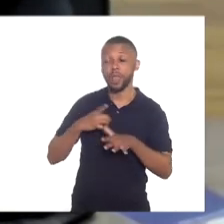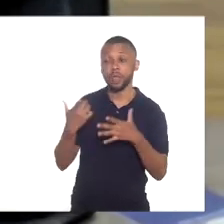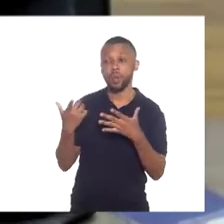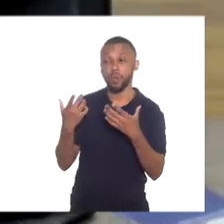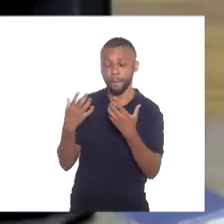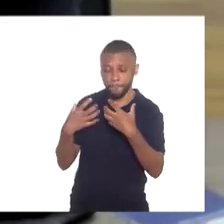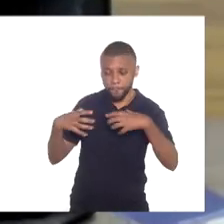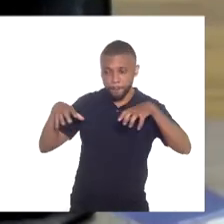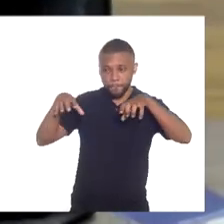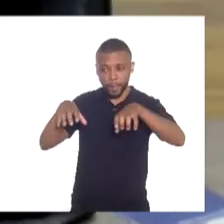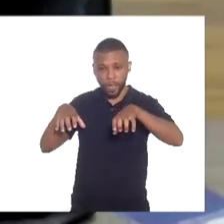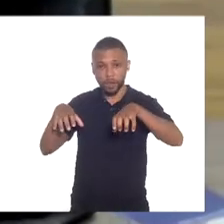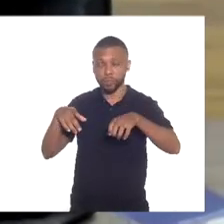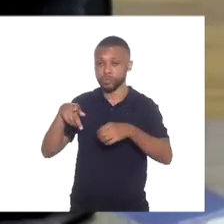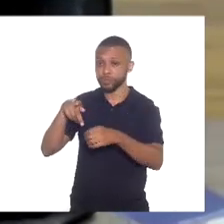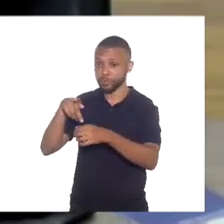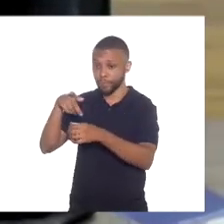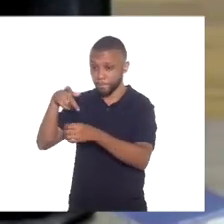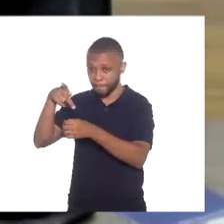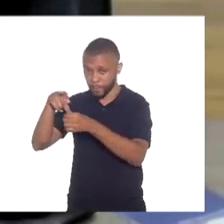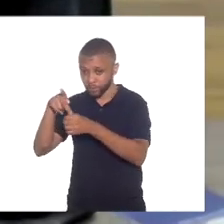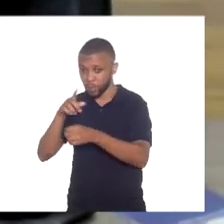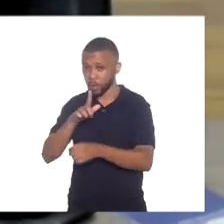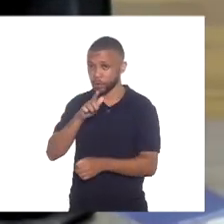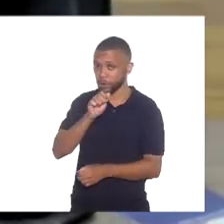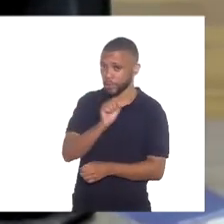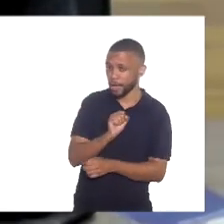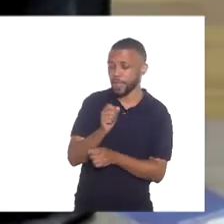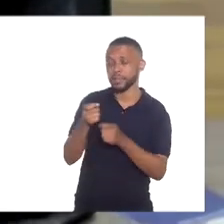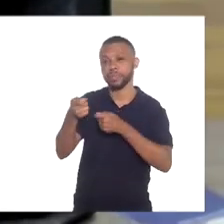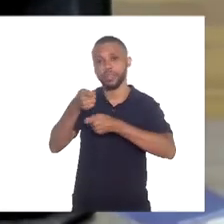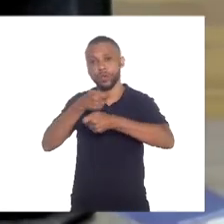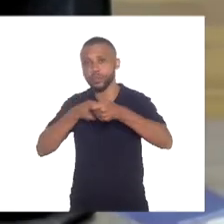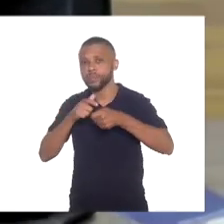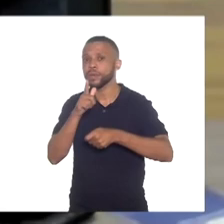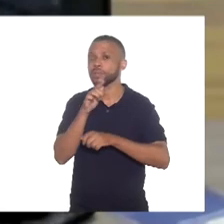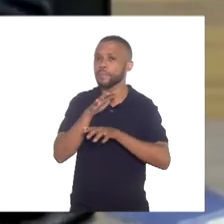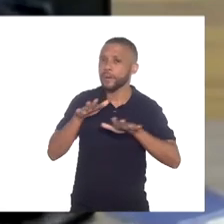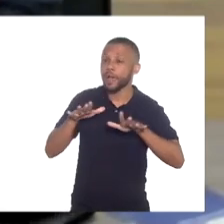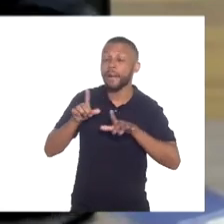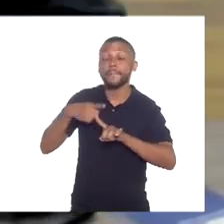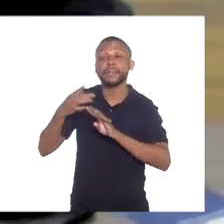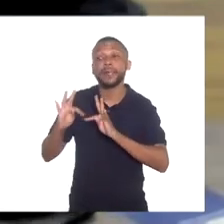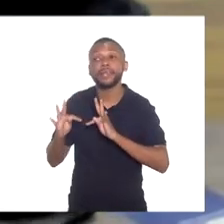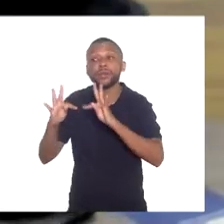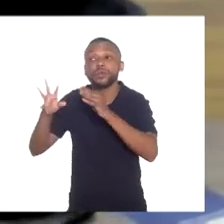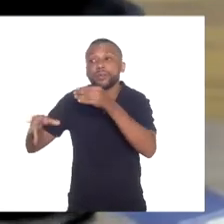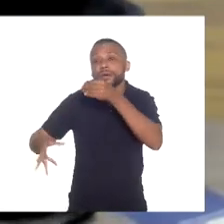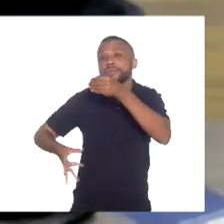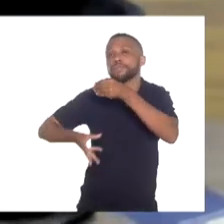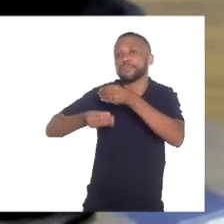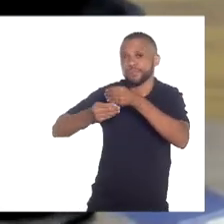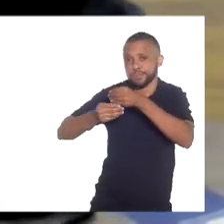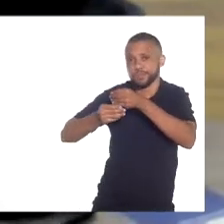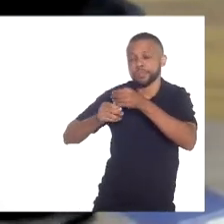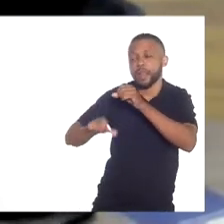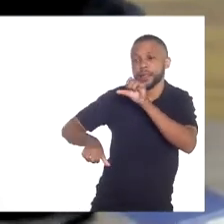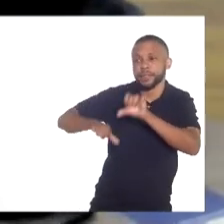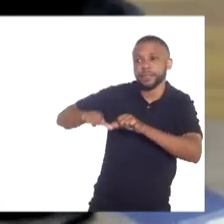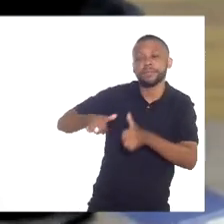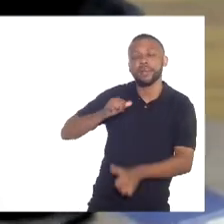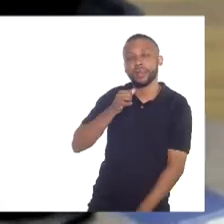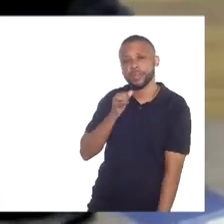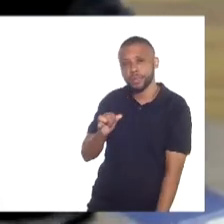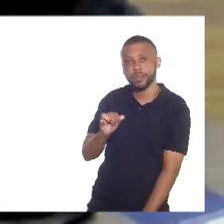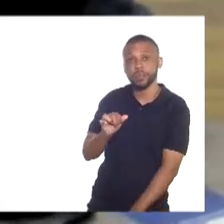gás, com a questão da economia do mar e com tecnologias híbridas e a própria transição energética, eu acho que o Estado do Rio de